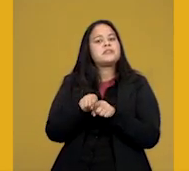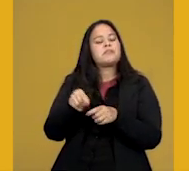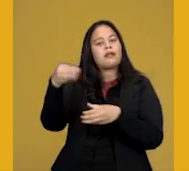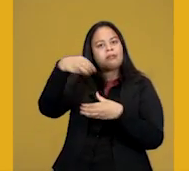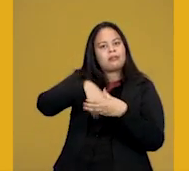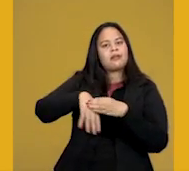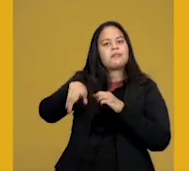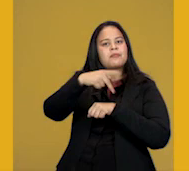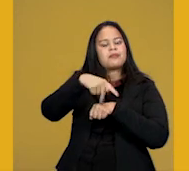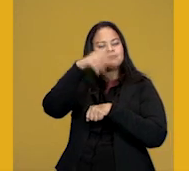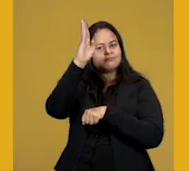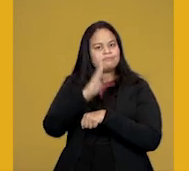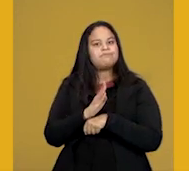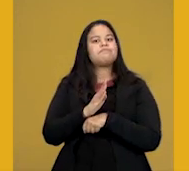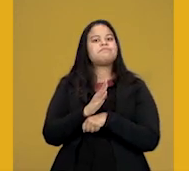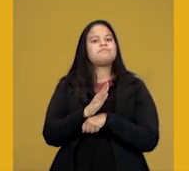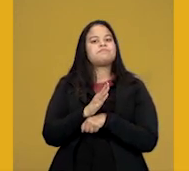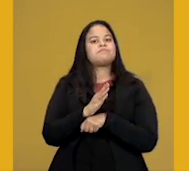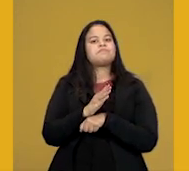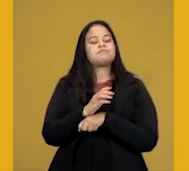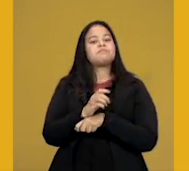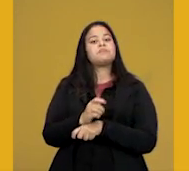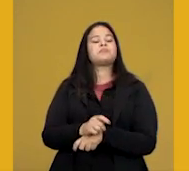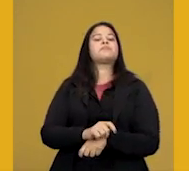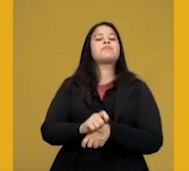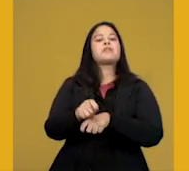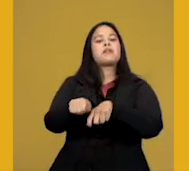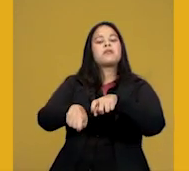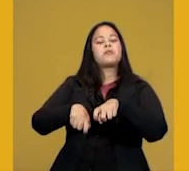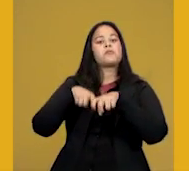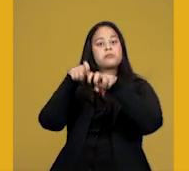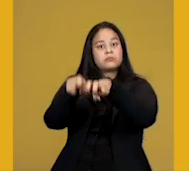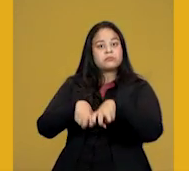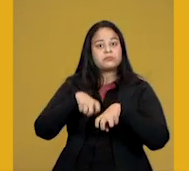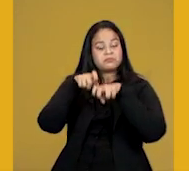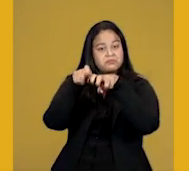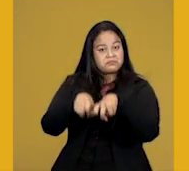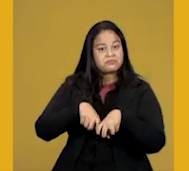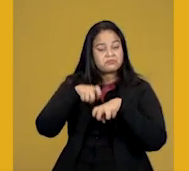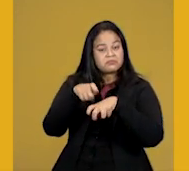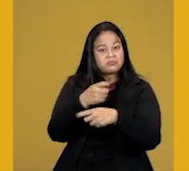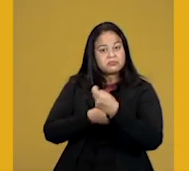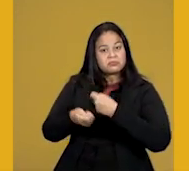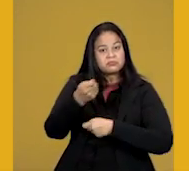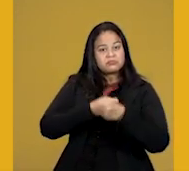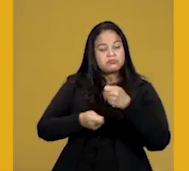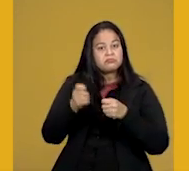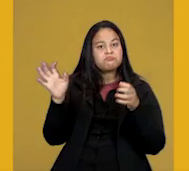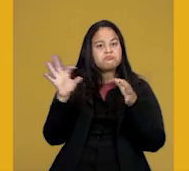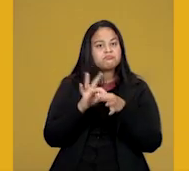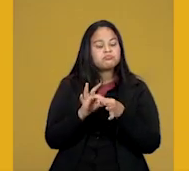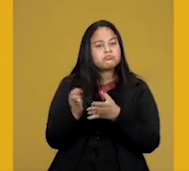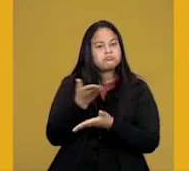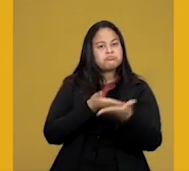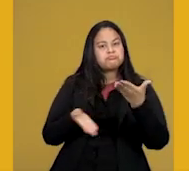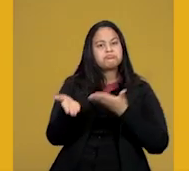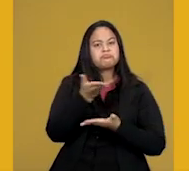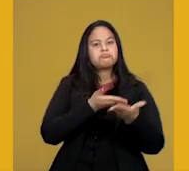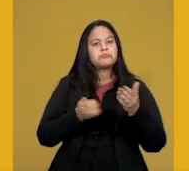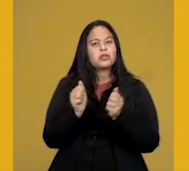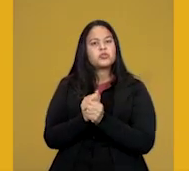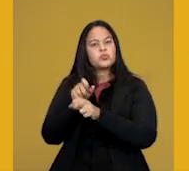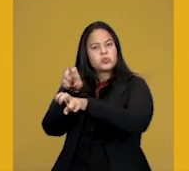internamente brasileiro, tá? E o agronegócio integra os estudos científicos relacionados, ok, com o campo,